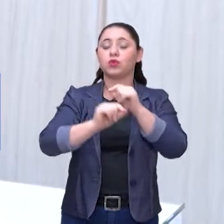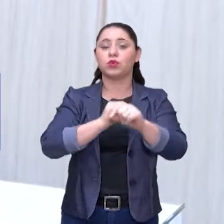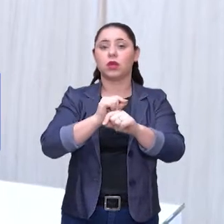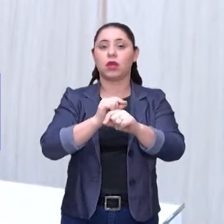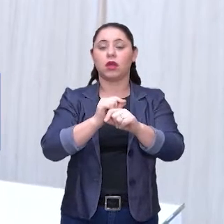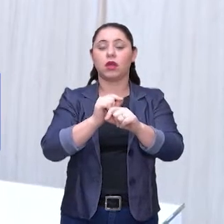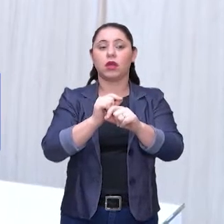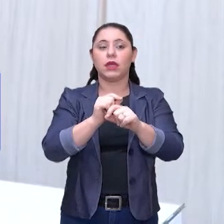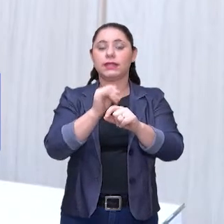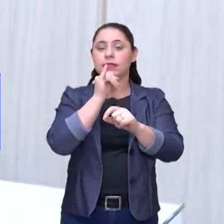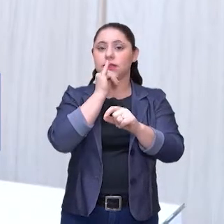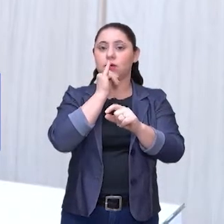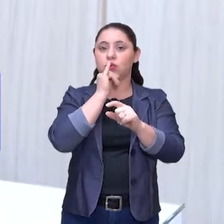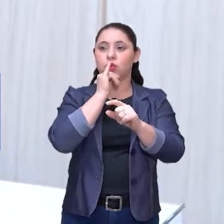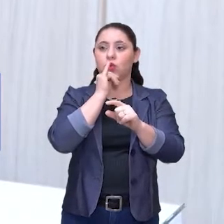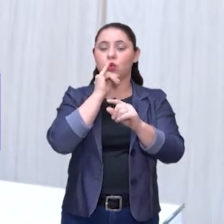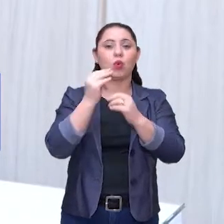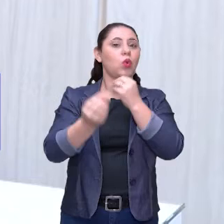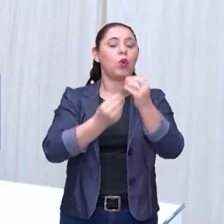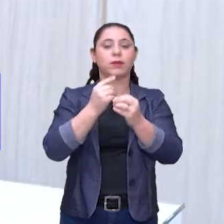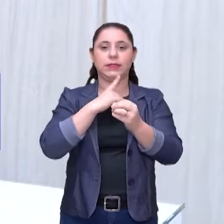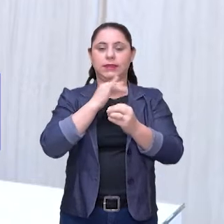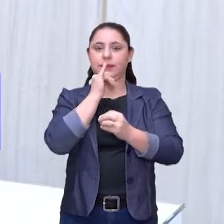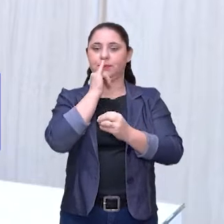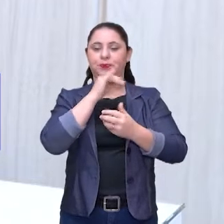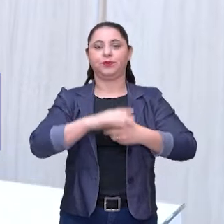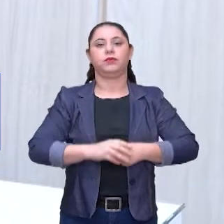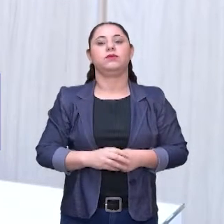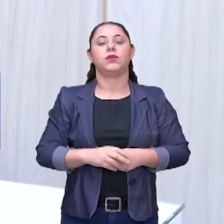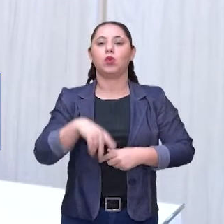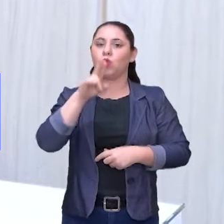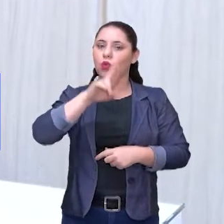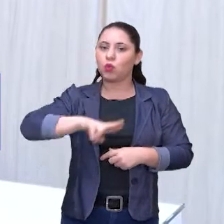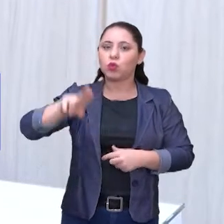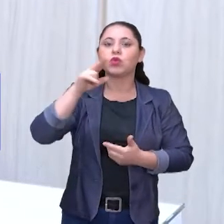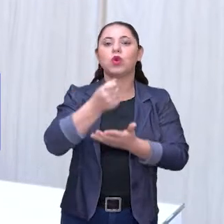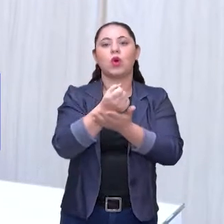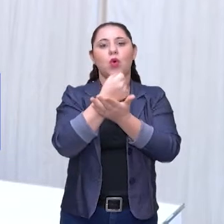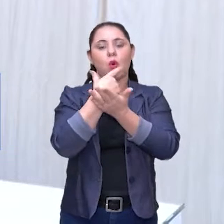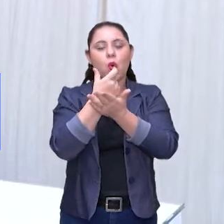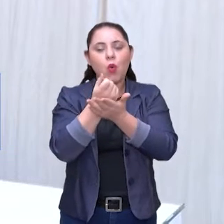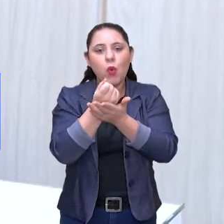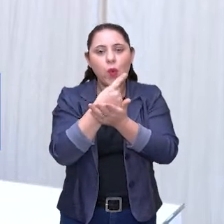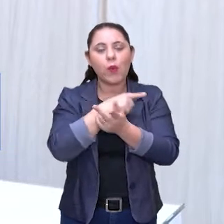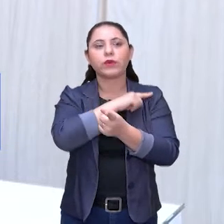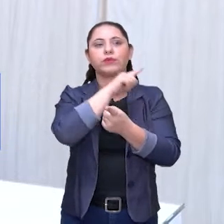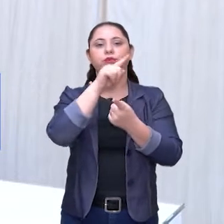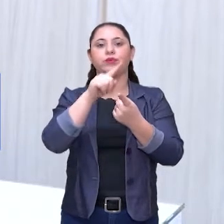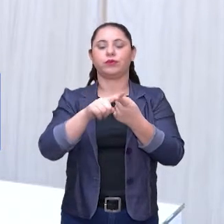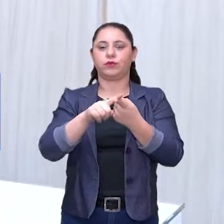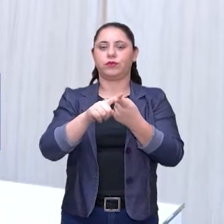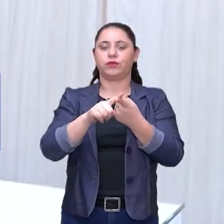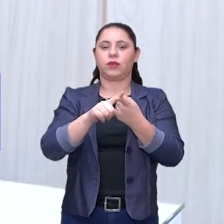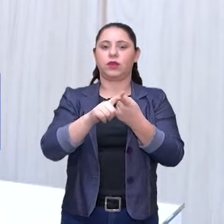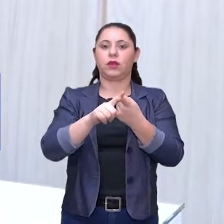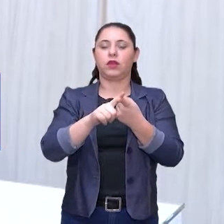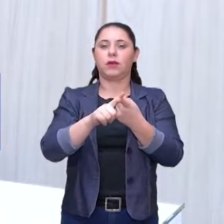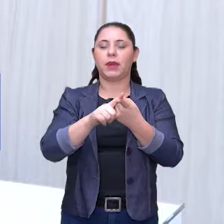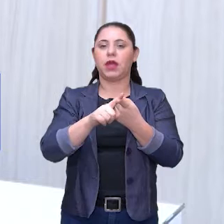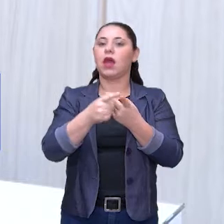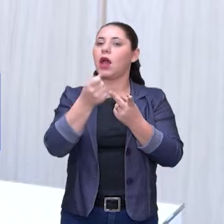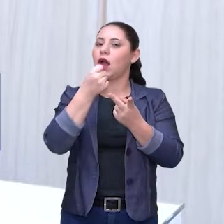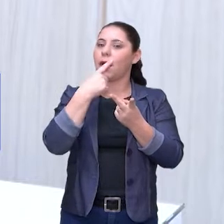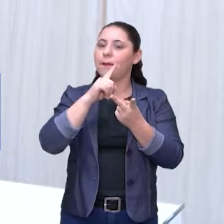Depende muito do grau e da progressão do vitiligo. A gente tem, por exemplo, o uso de corticosteroides